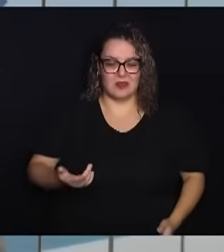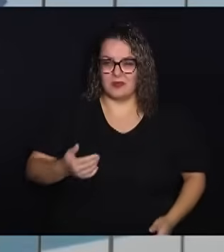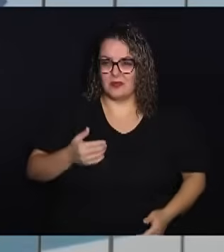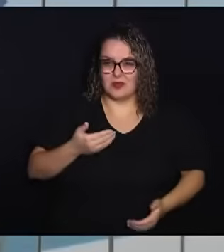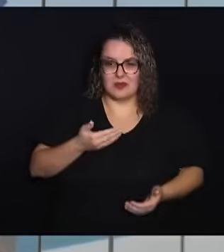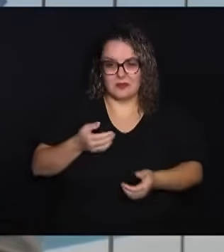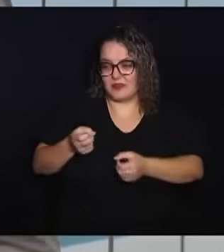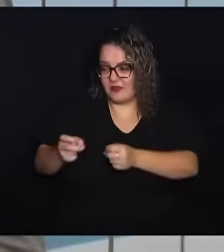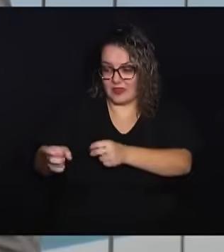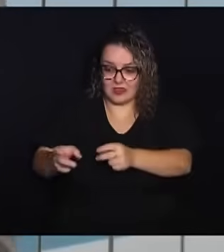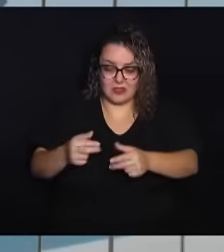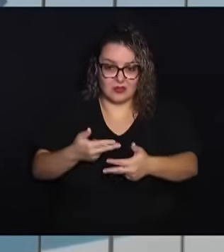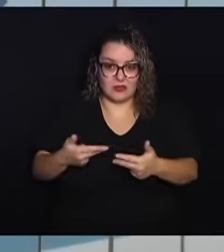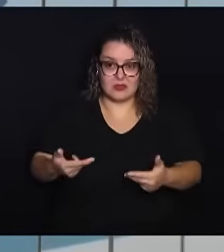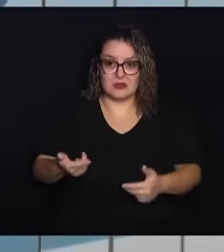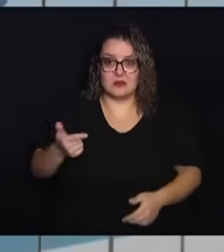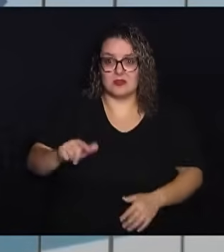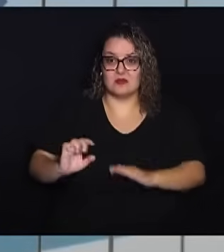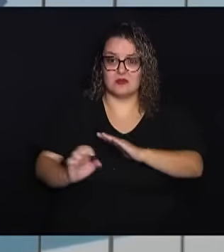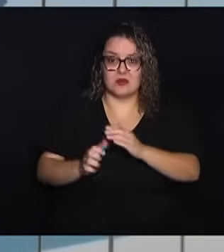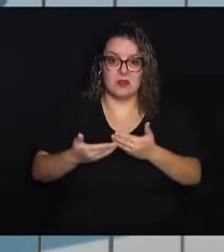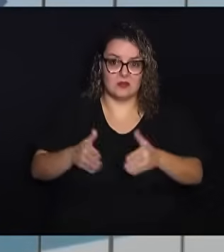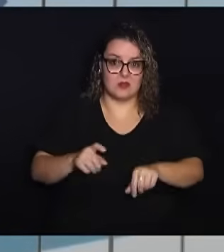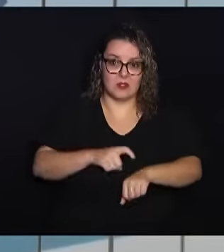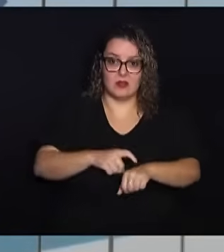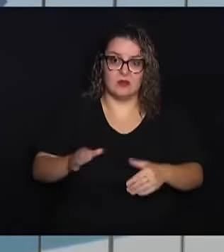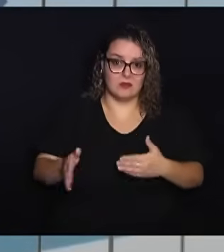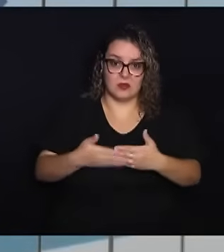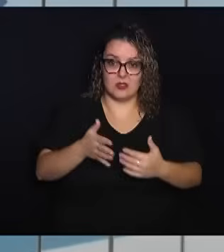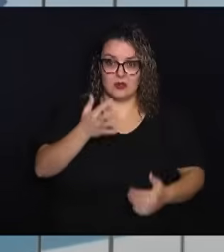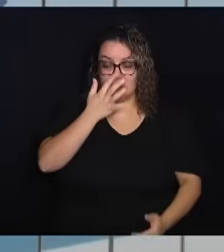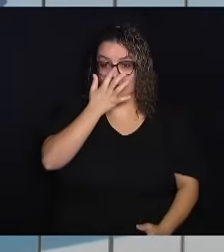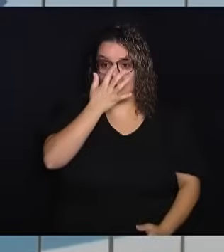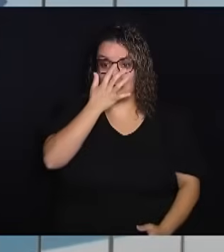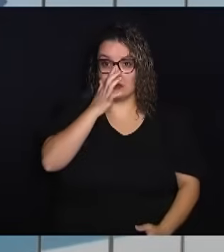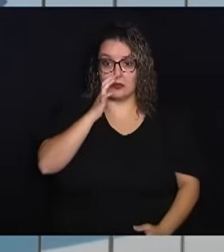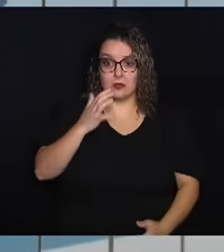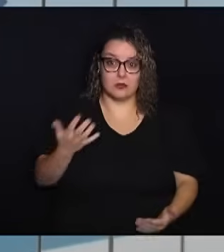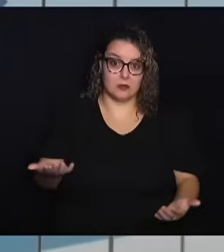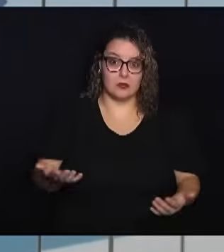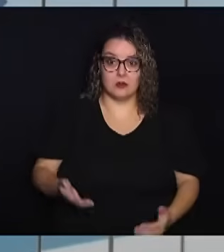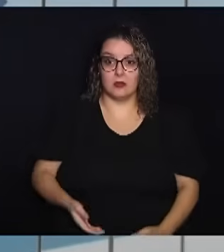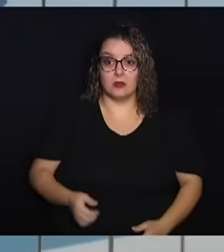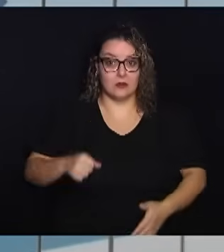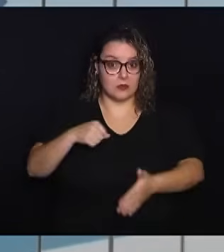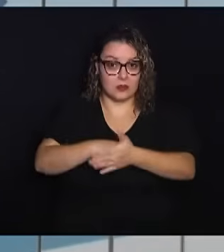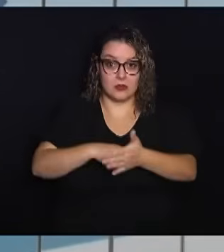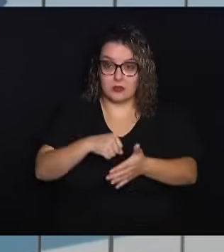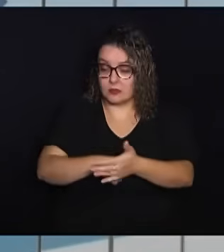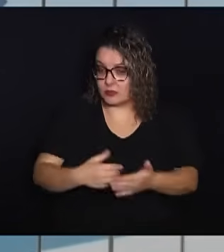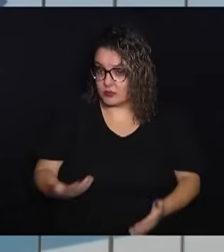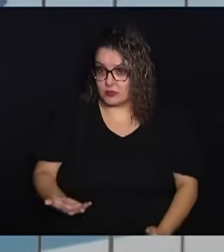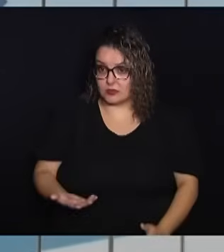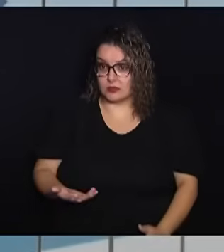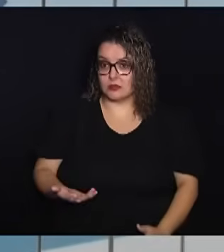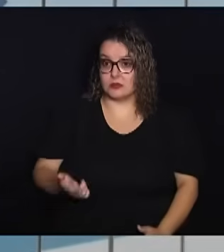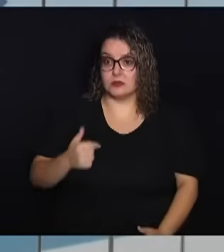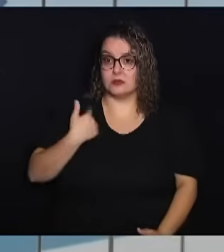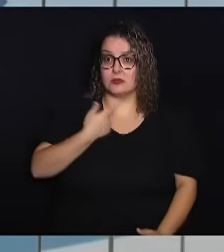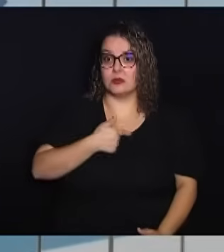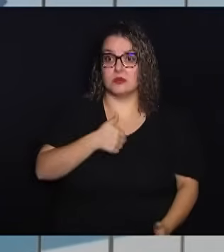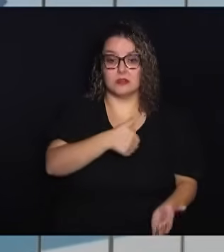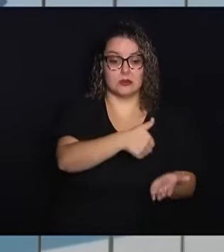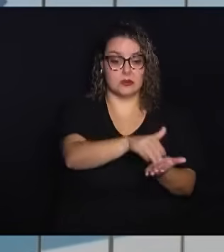para manter a empresa durante o período que estava fechado. Eu falei, pô, vamos lutar, nós não demitimos